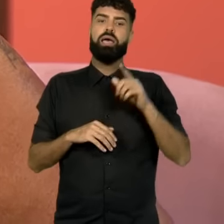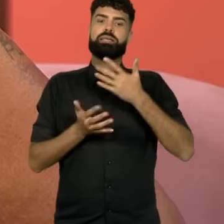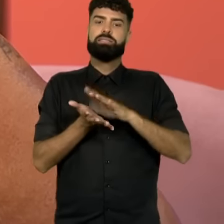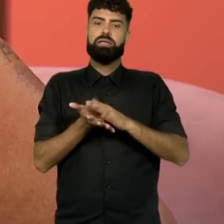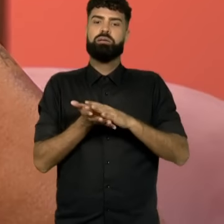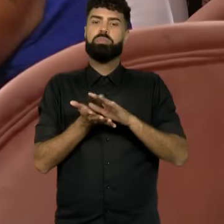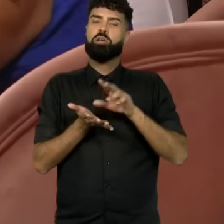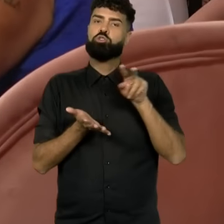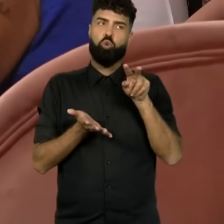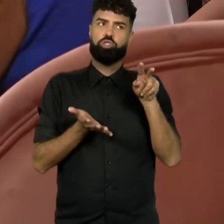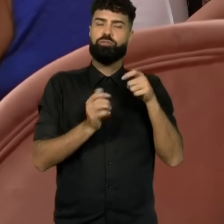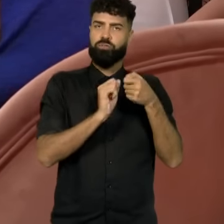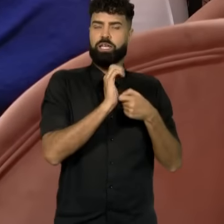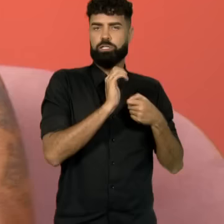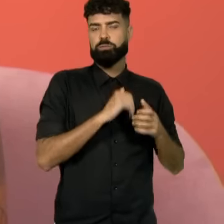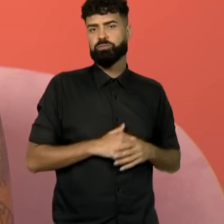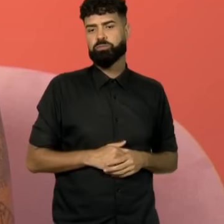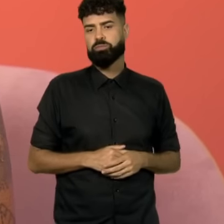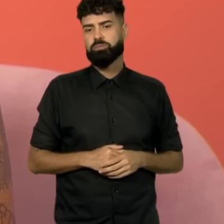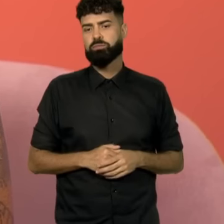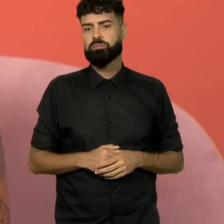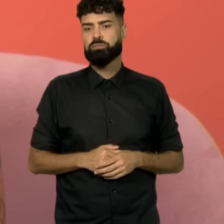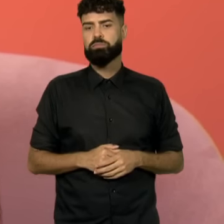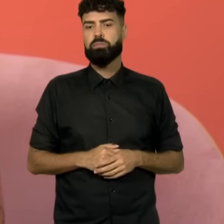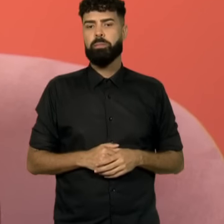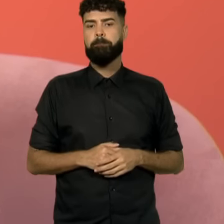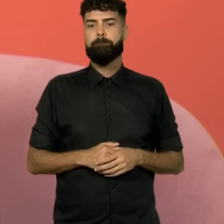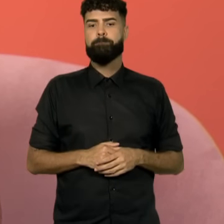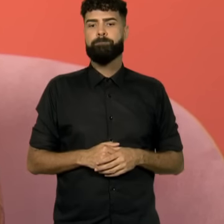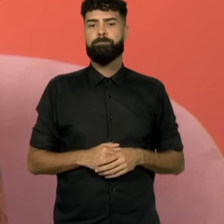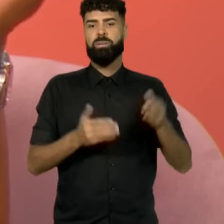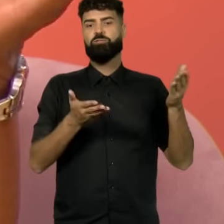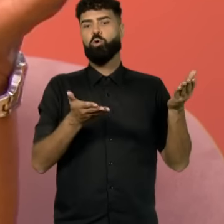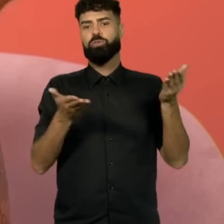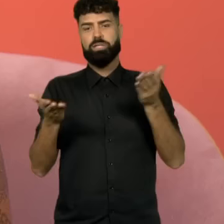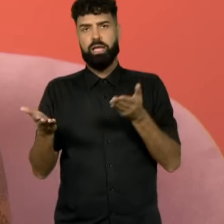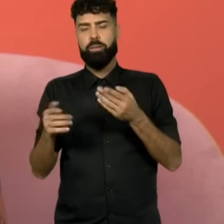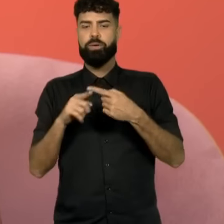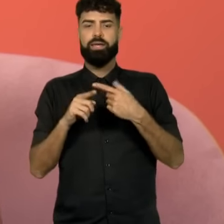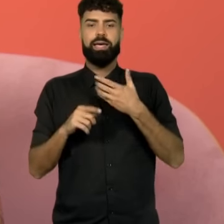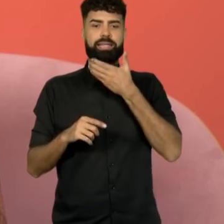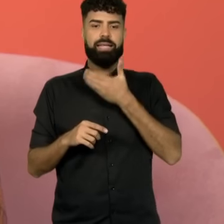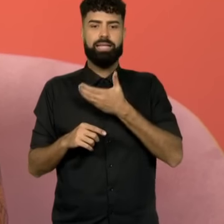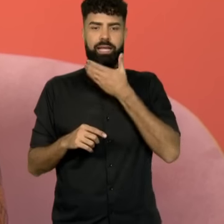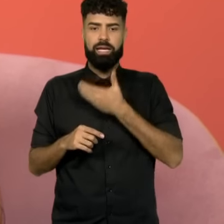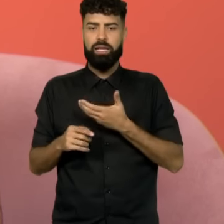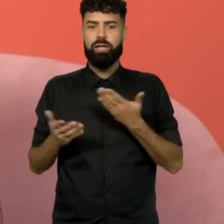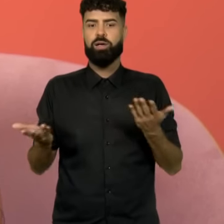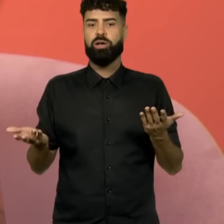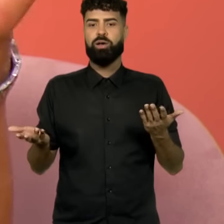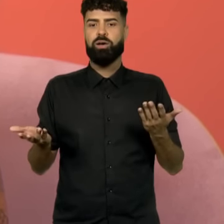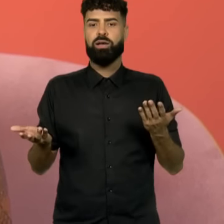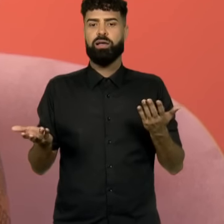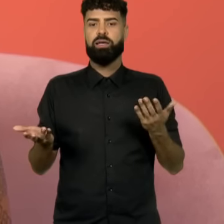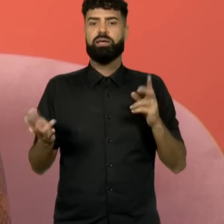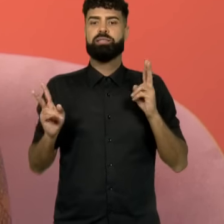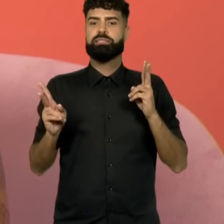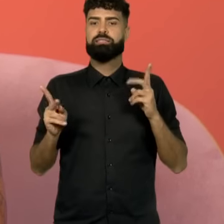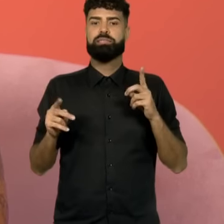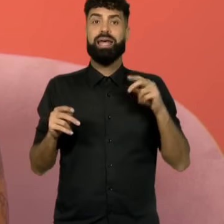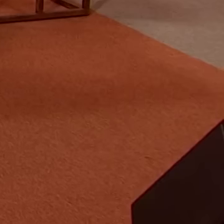dois. Então, ela foi convidada, né, que o Natal era a deusa